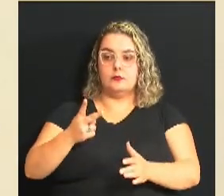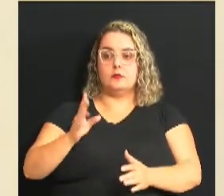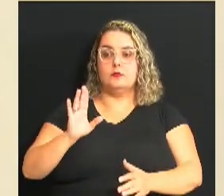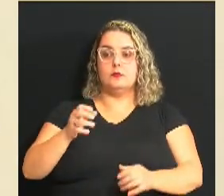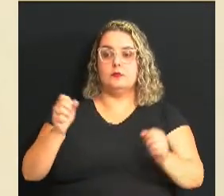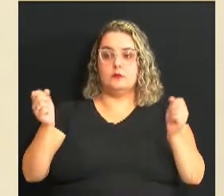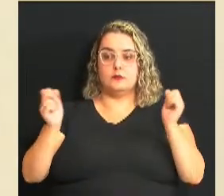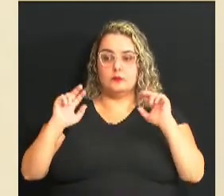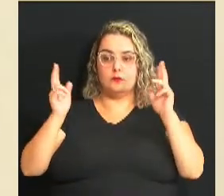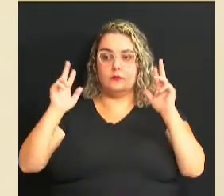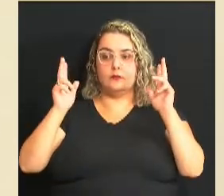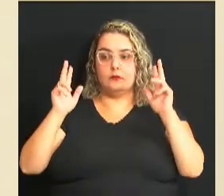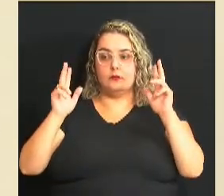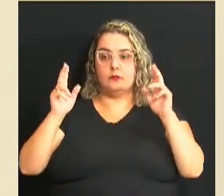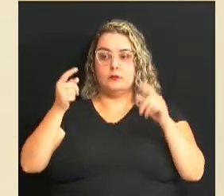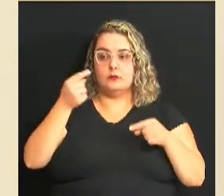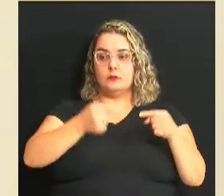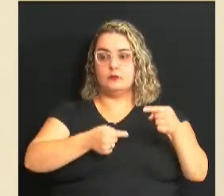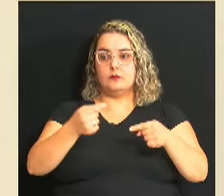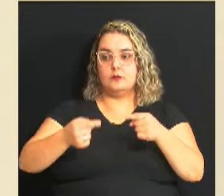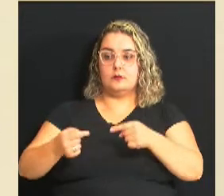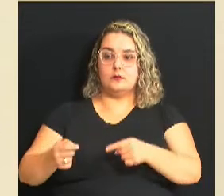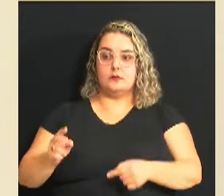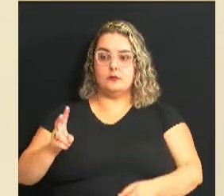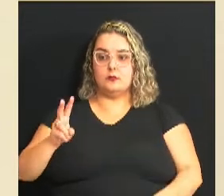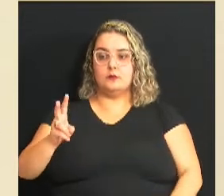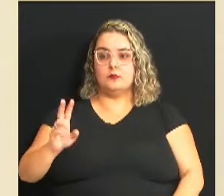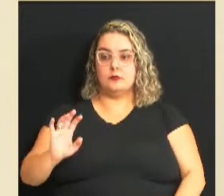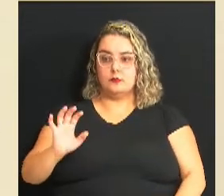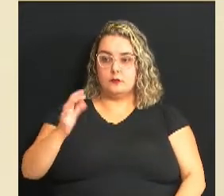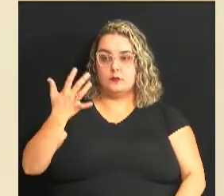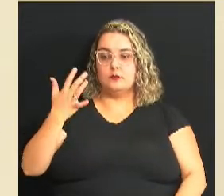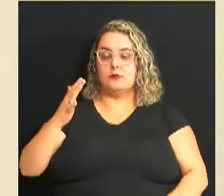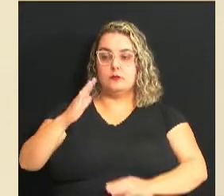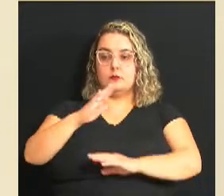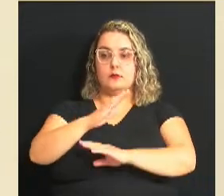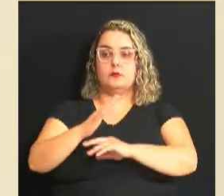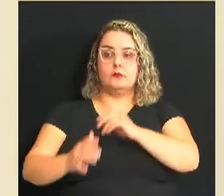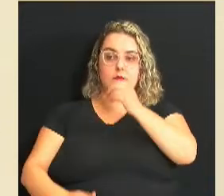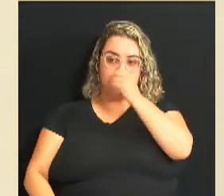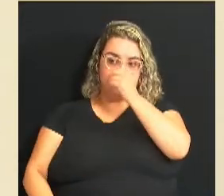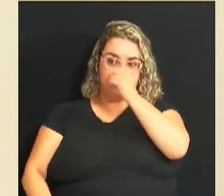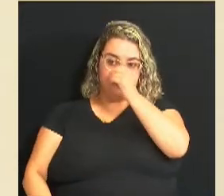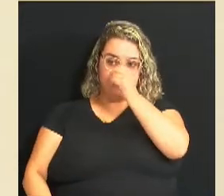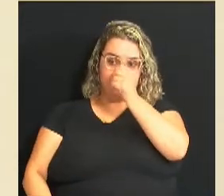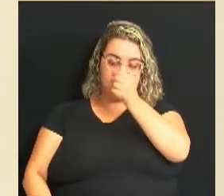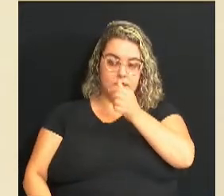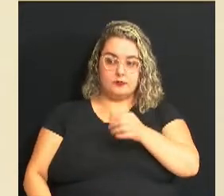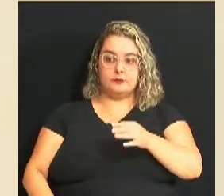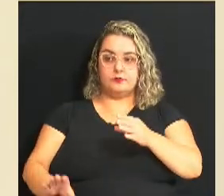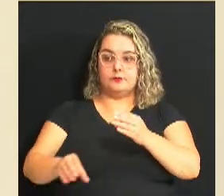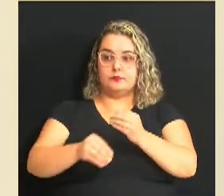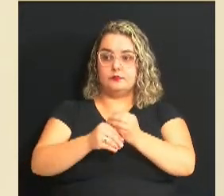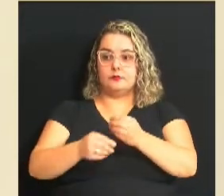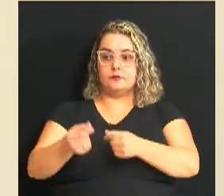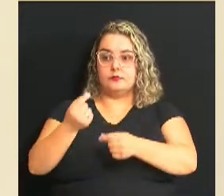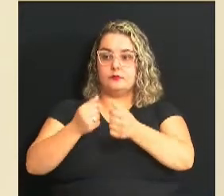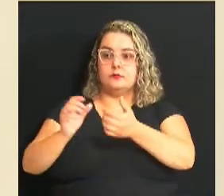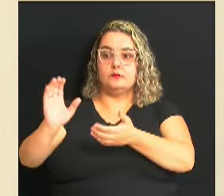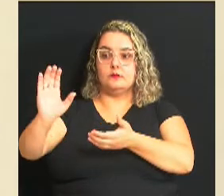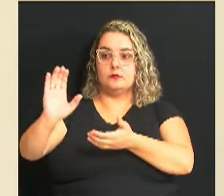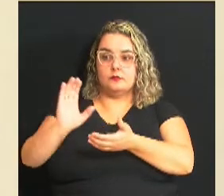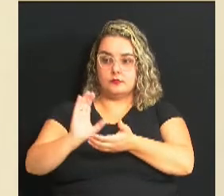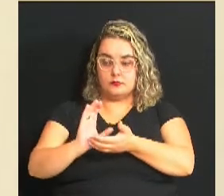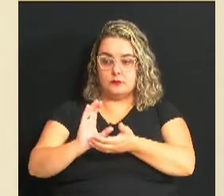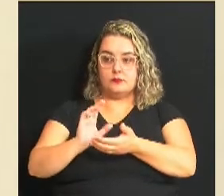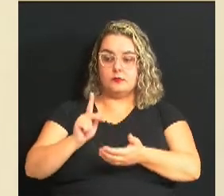aqui, é um debate frequentemente que se realiza na casa das emendas parlamentares